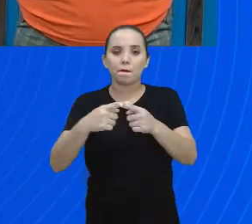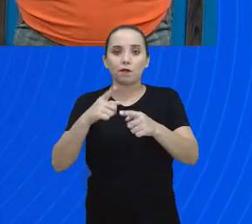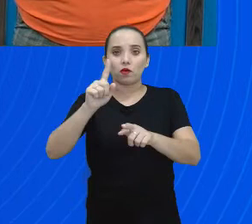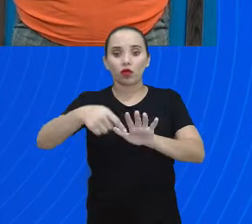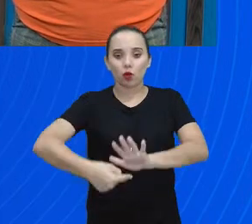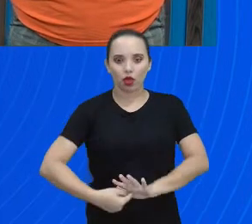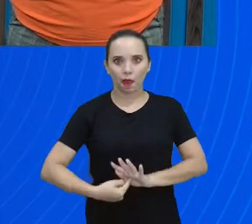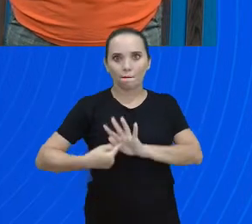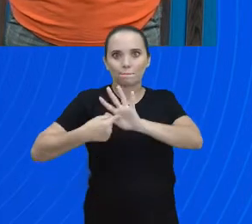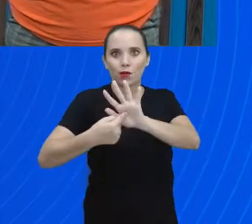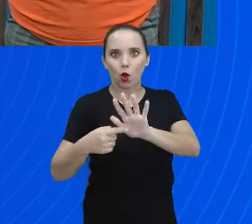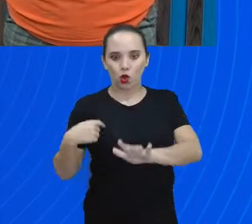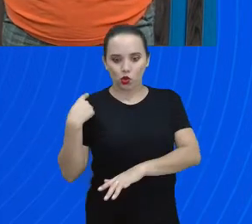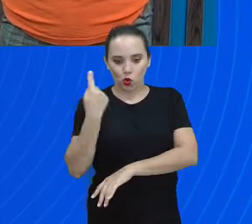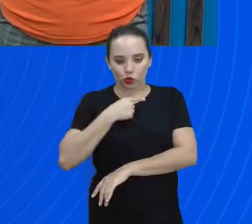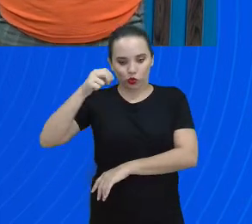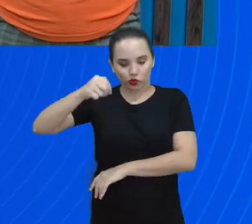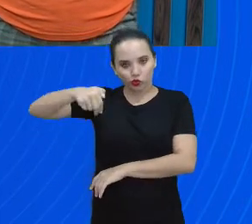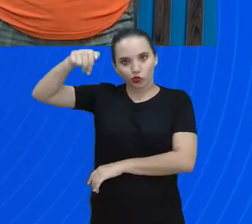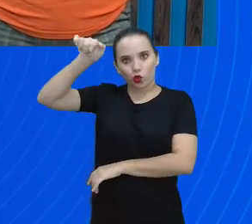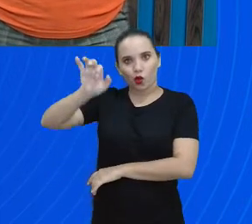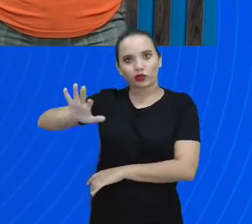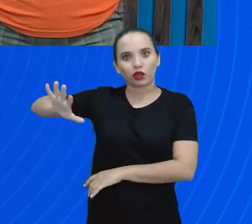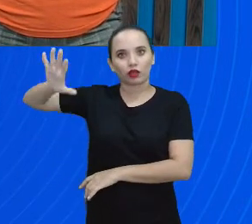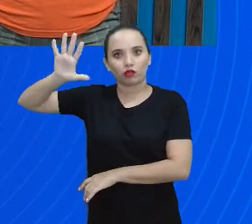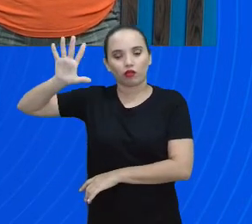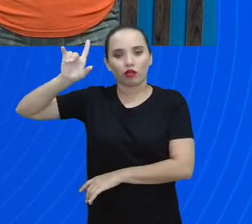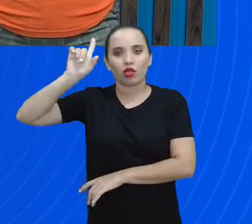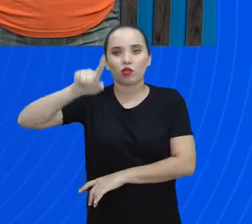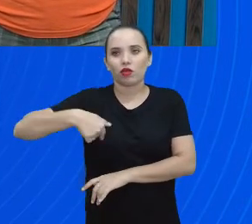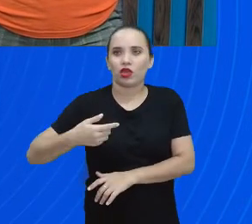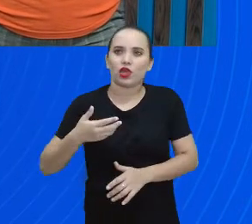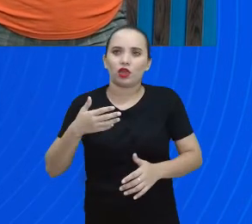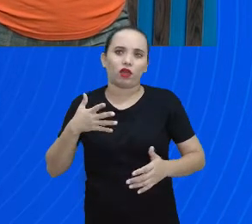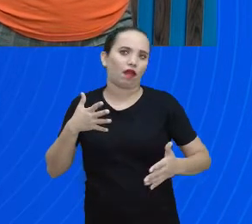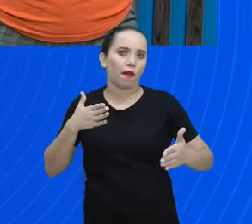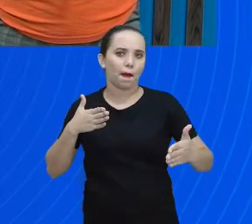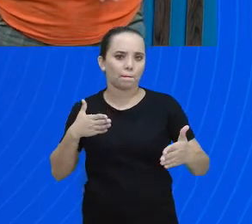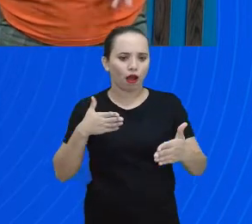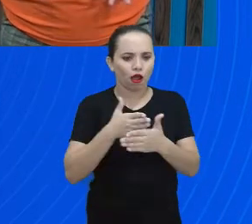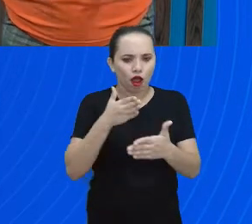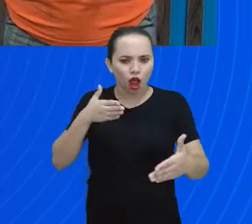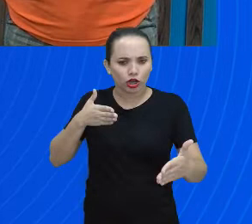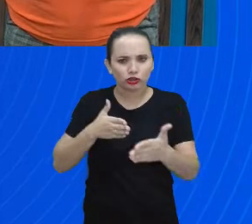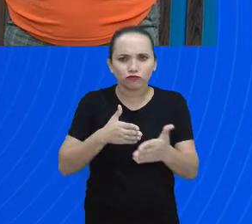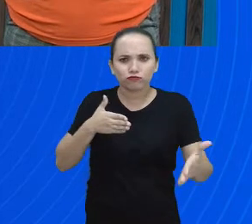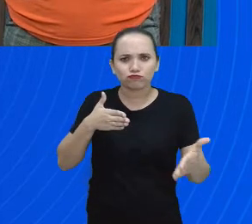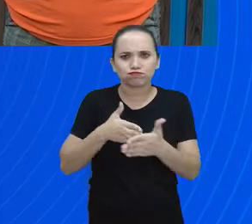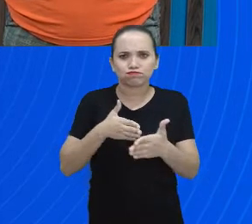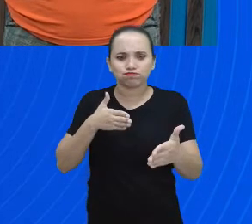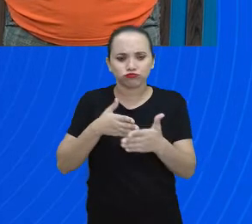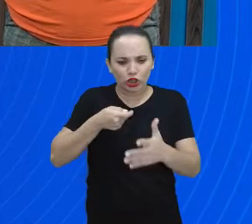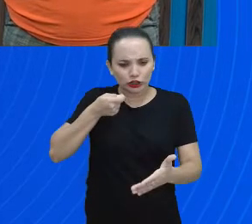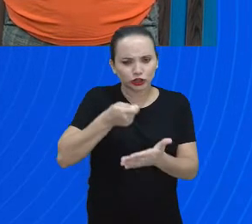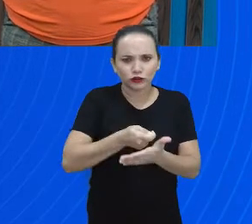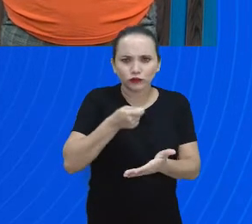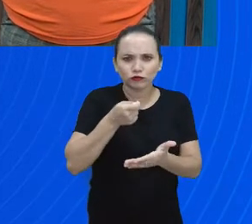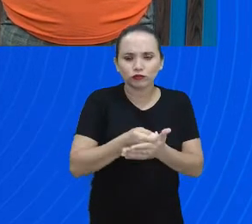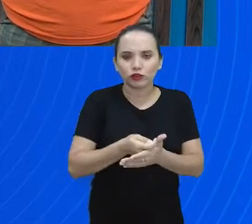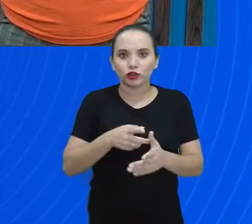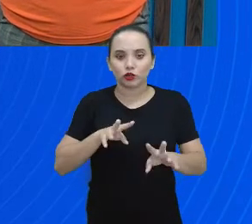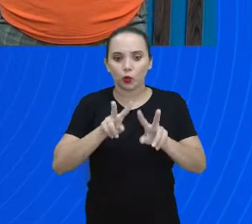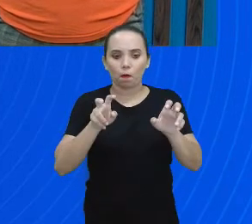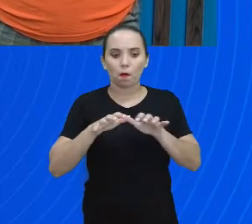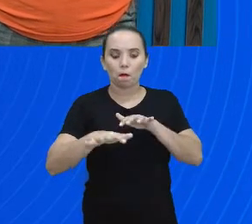nossa nordestinidade, contra essa invasão de uma cultura estrangeira, né, que naquele